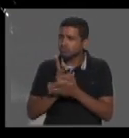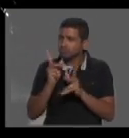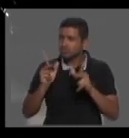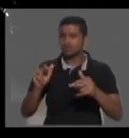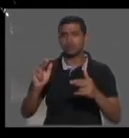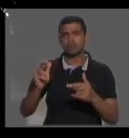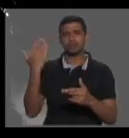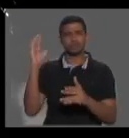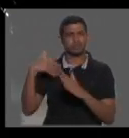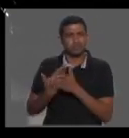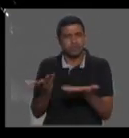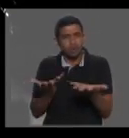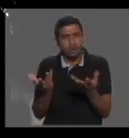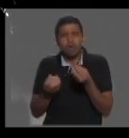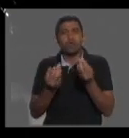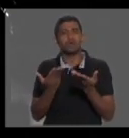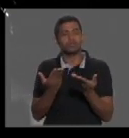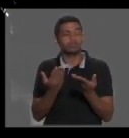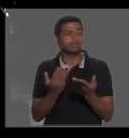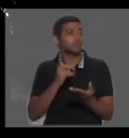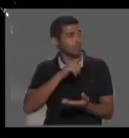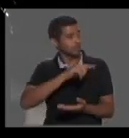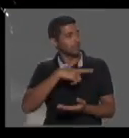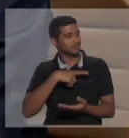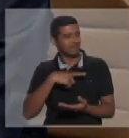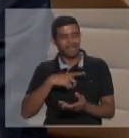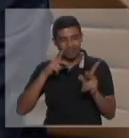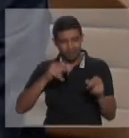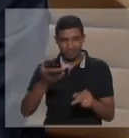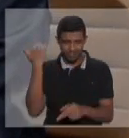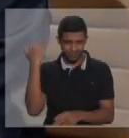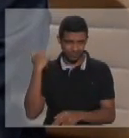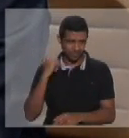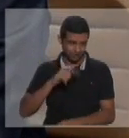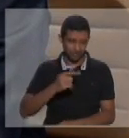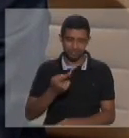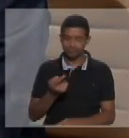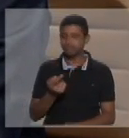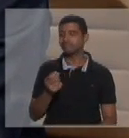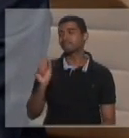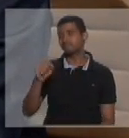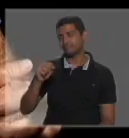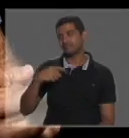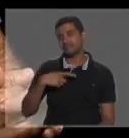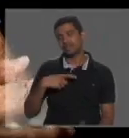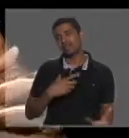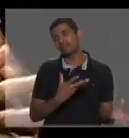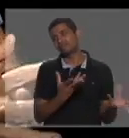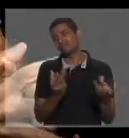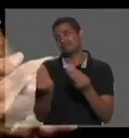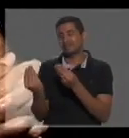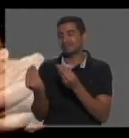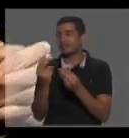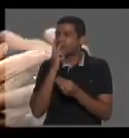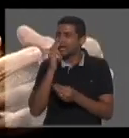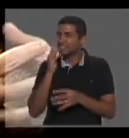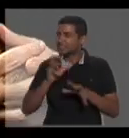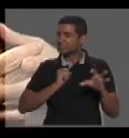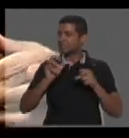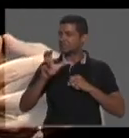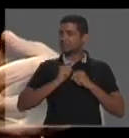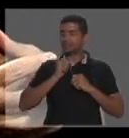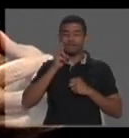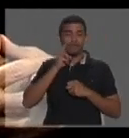e a coisa ainda está muito próxima. Está reproduzindo muita coisa do século XIX, né? Ainda temos alguns comportamentos que